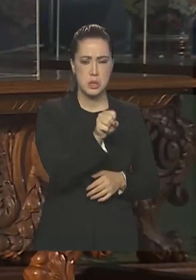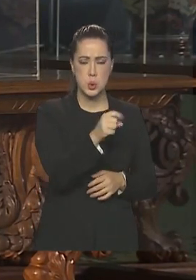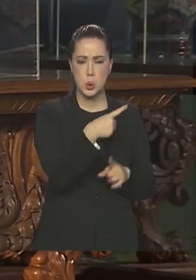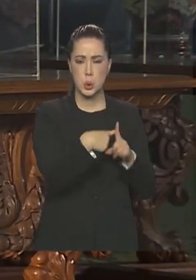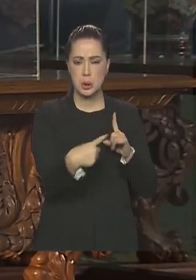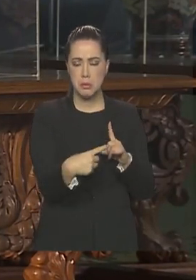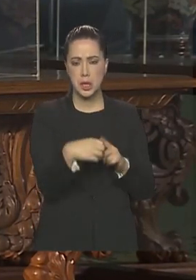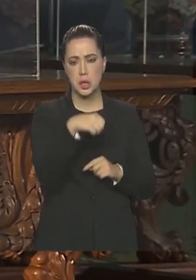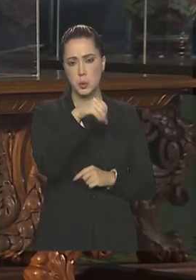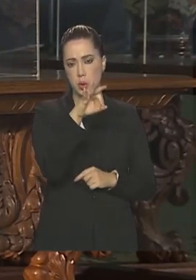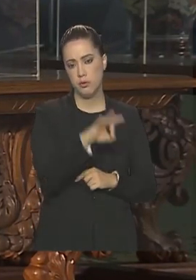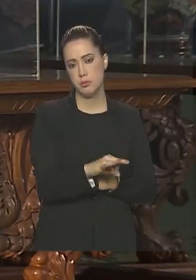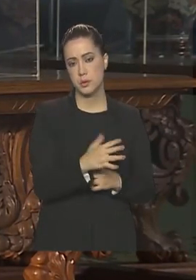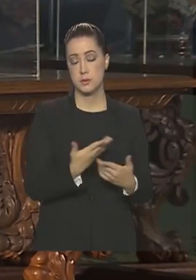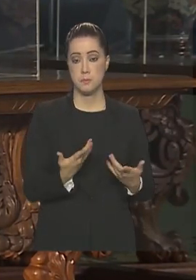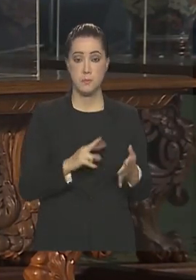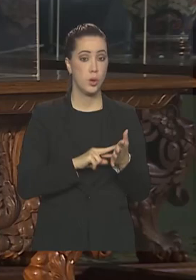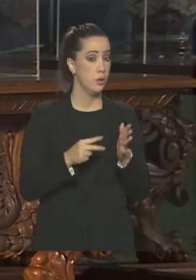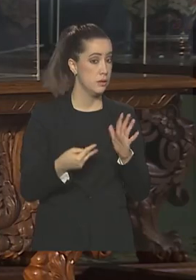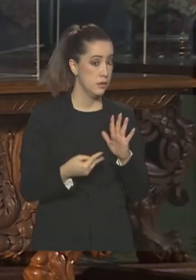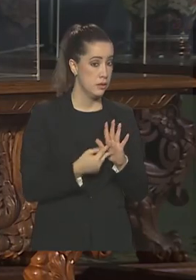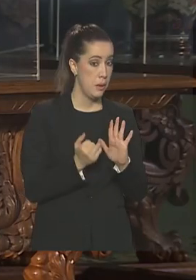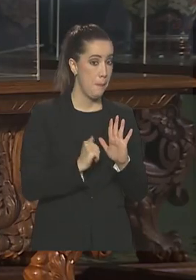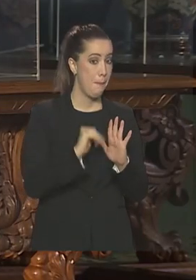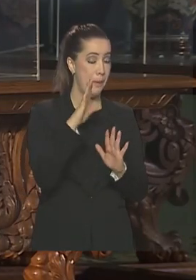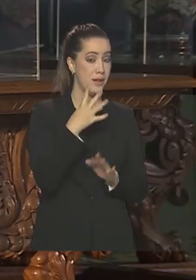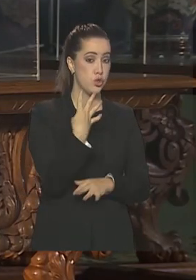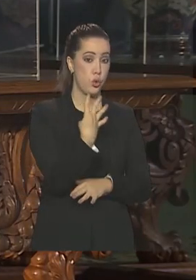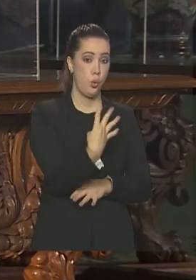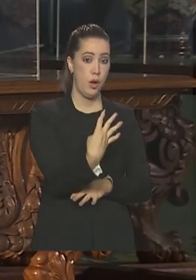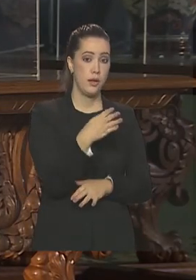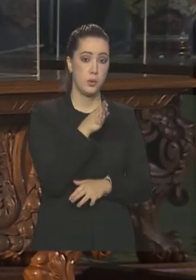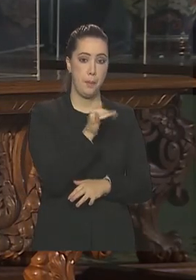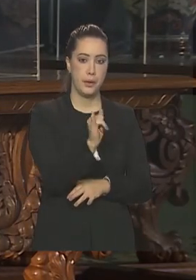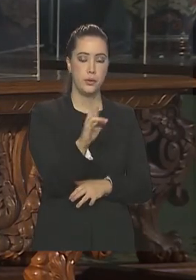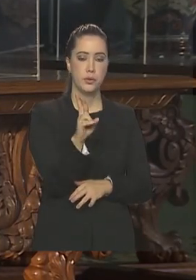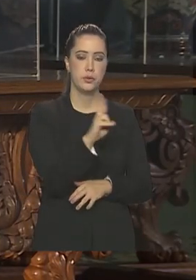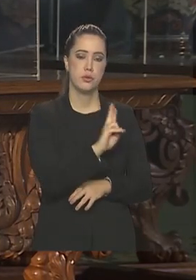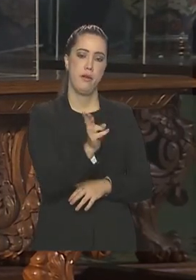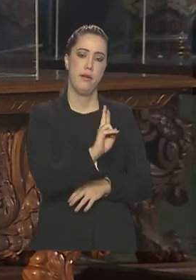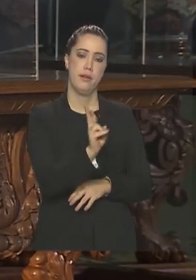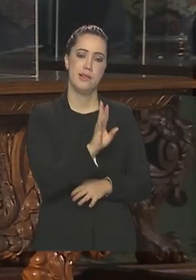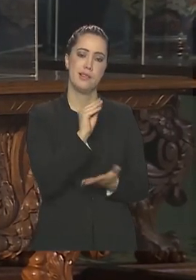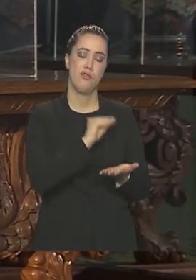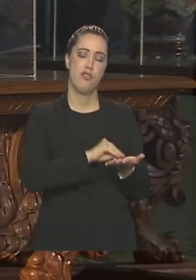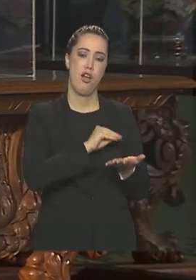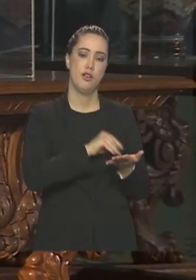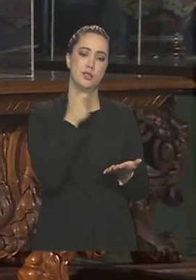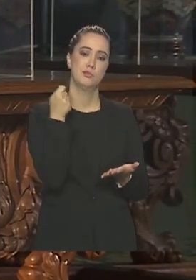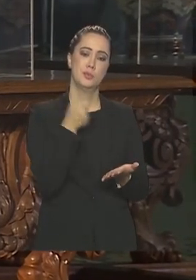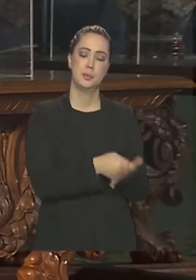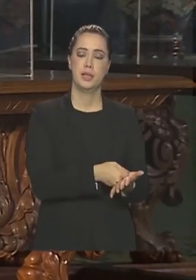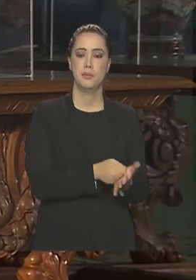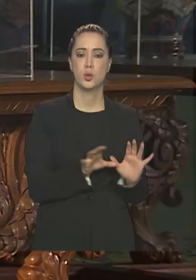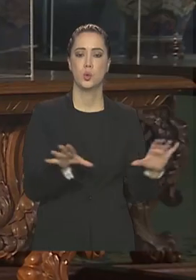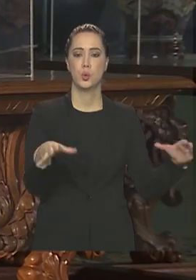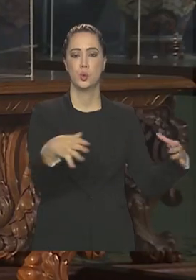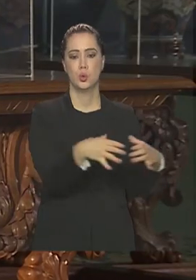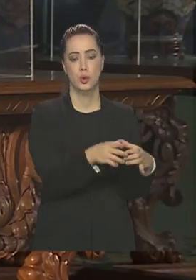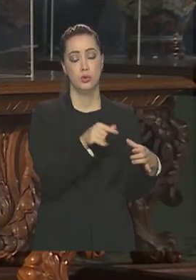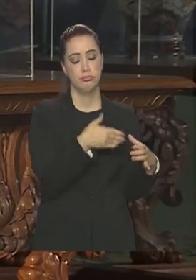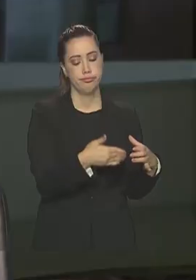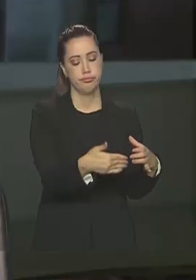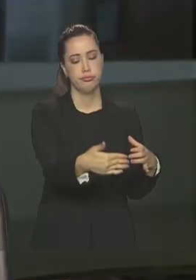8,5%, 9%. Isso significa mais de 4 bilhões de reais que deixaram de ser arrecadados no setor